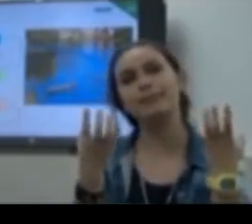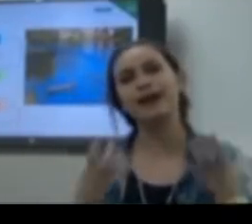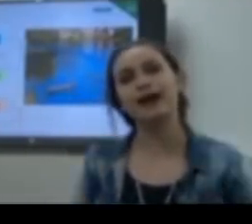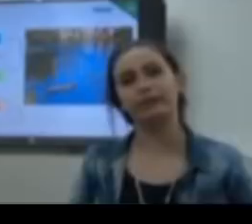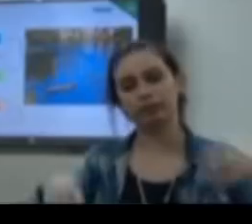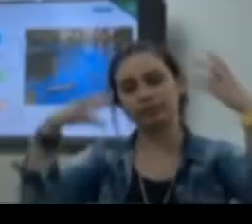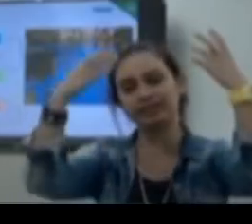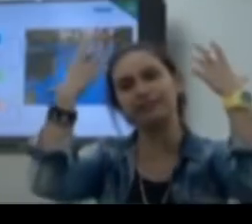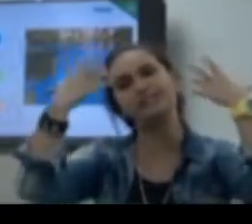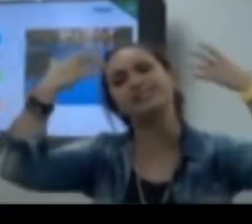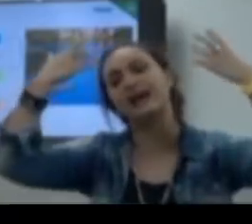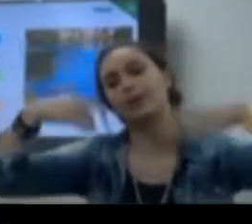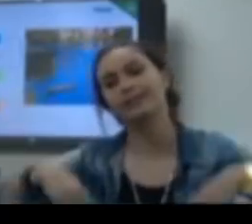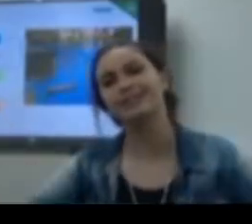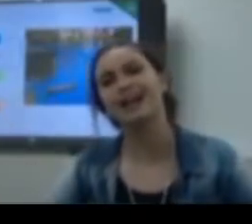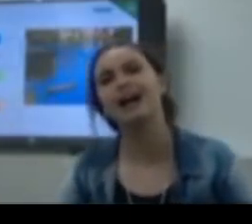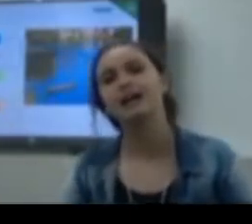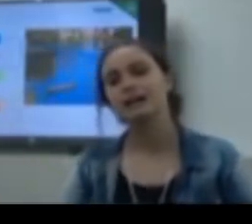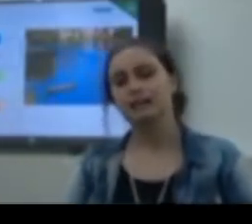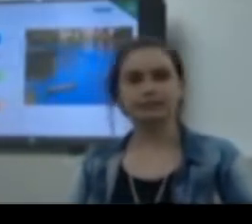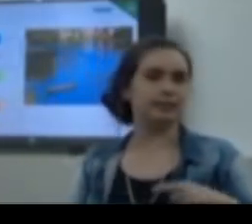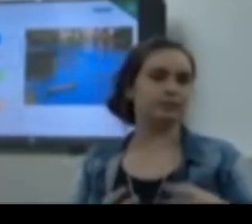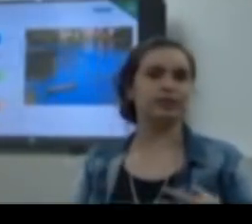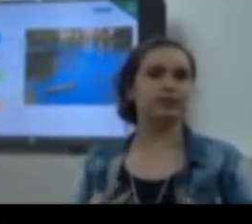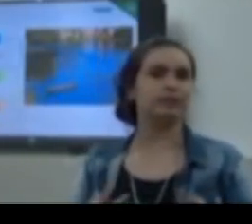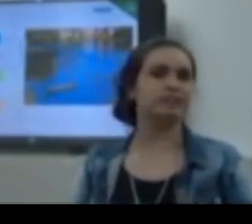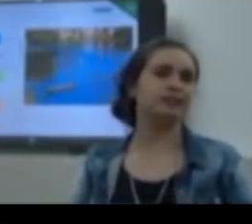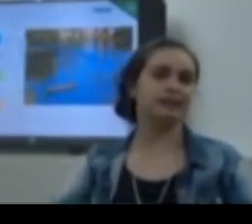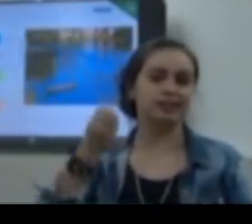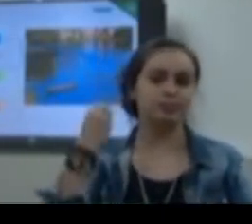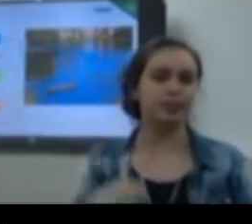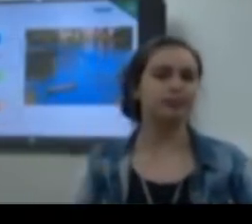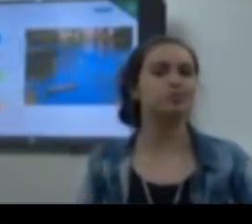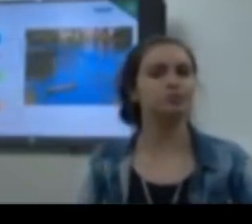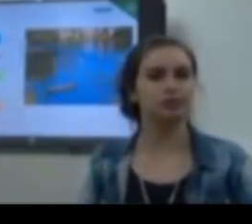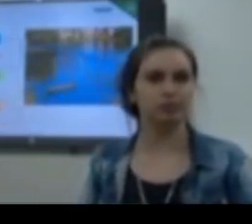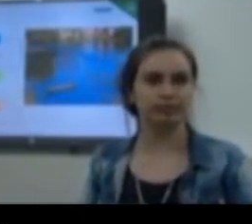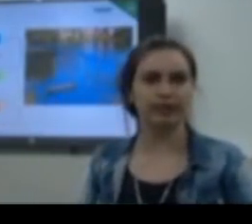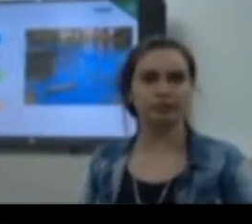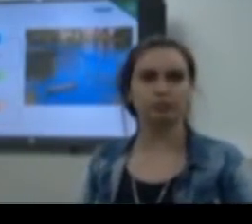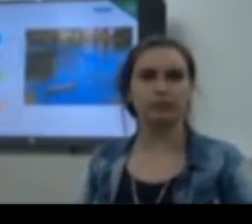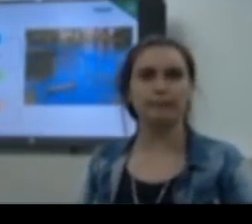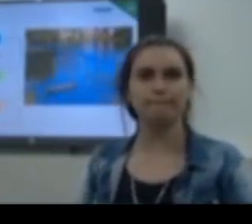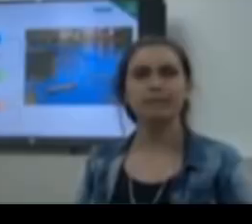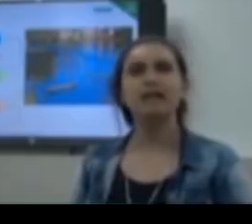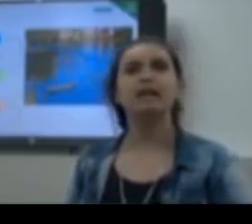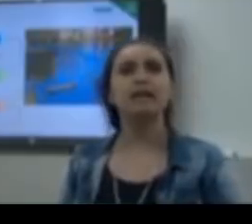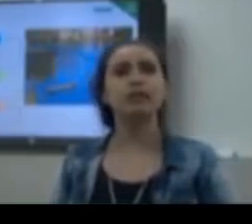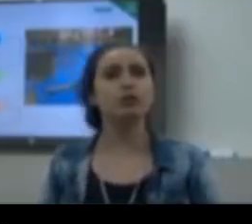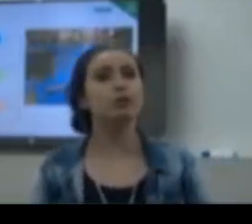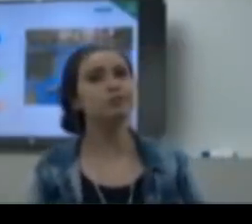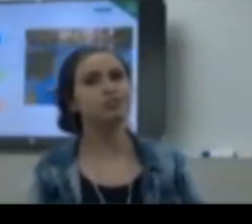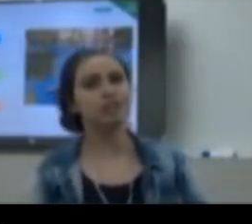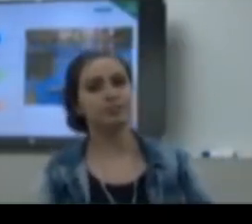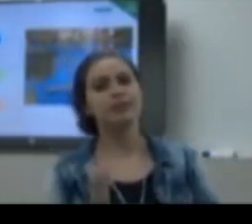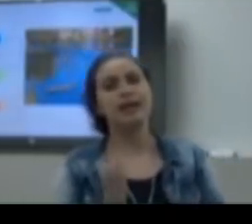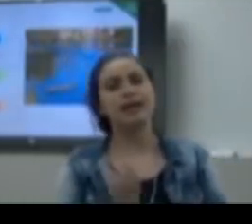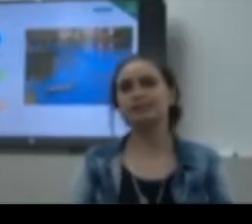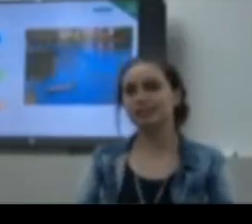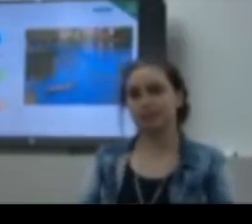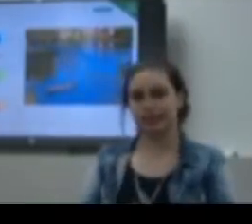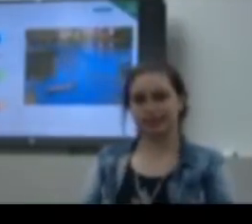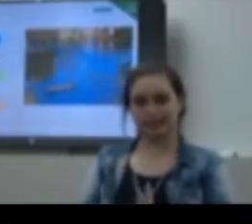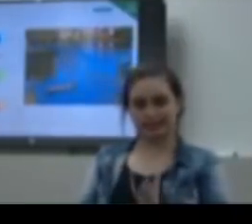consegue, ele não é permeável, não consegue fazer essa água entrar dentro dele com facilidade para atingir o lençol freático, tá?